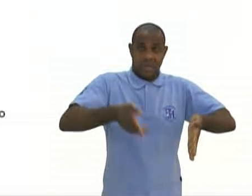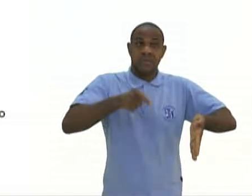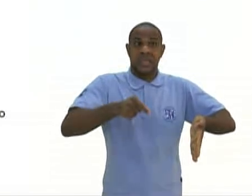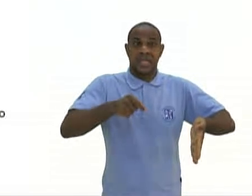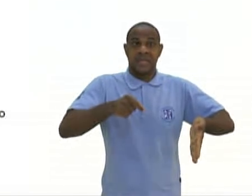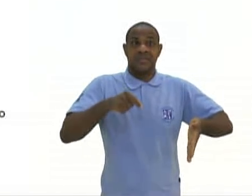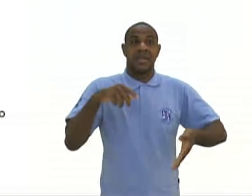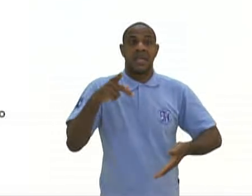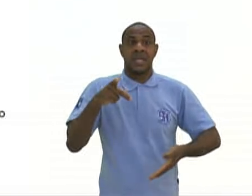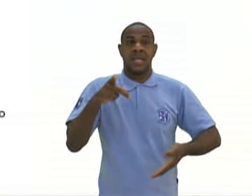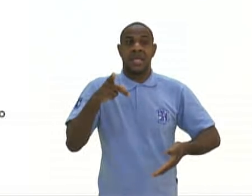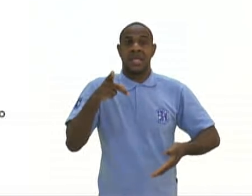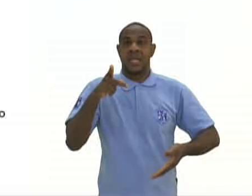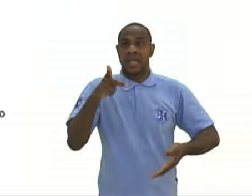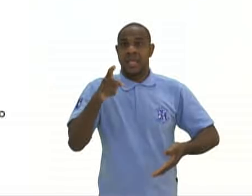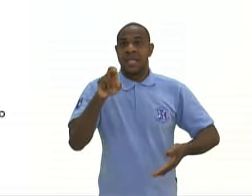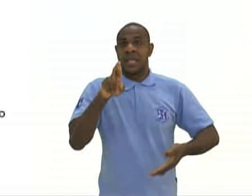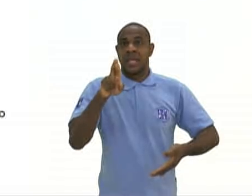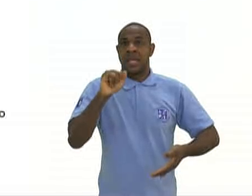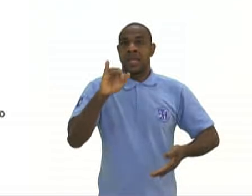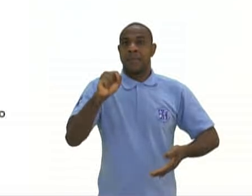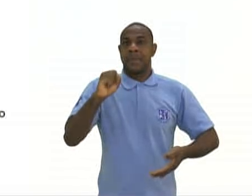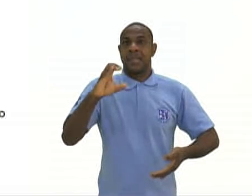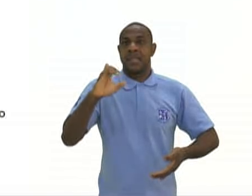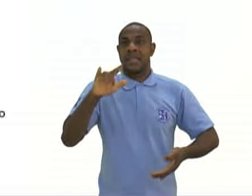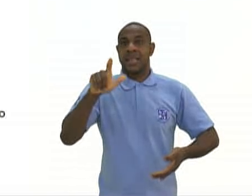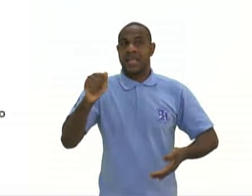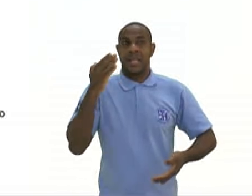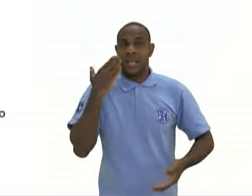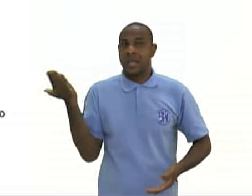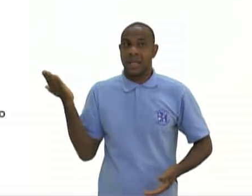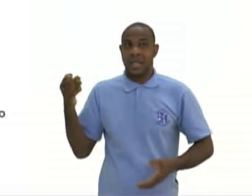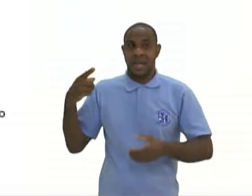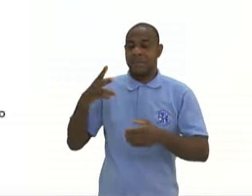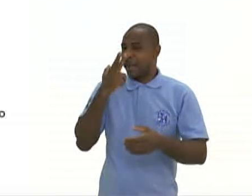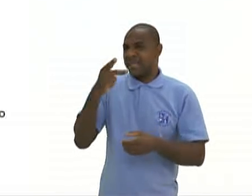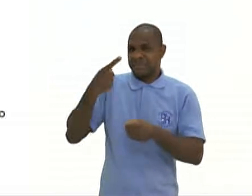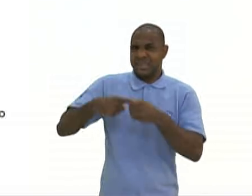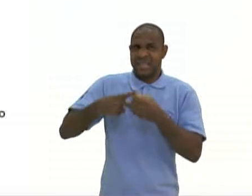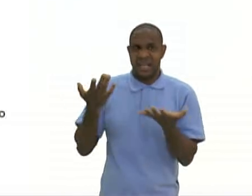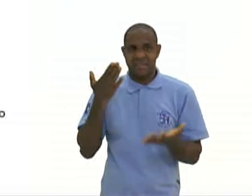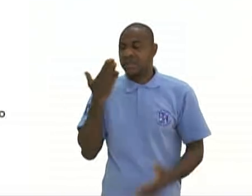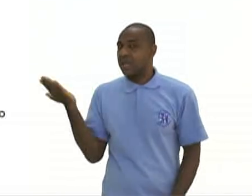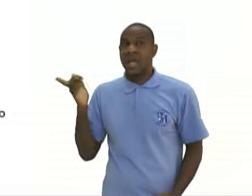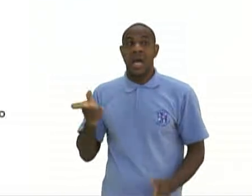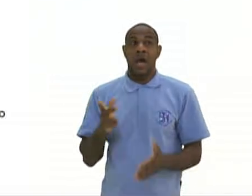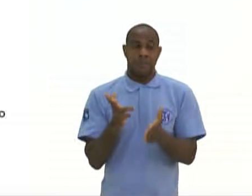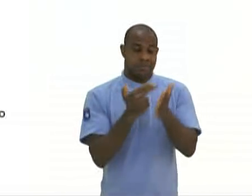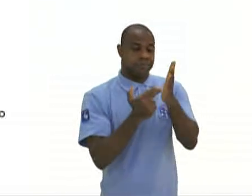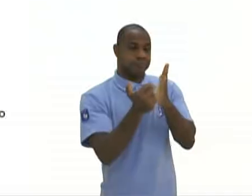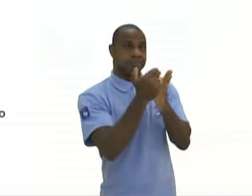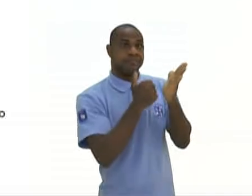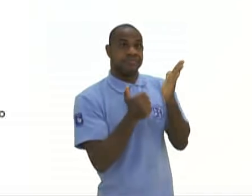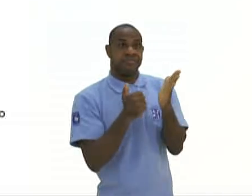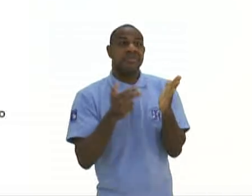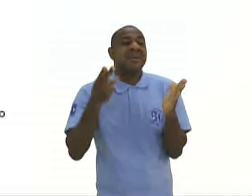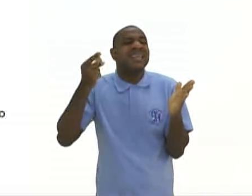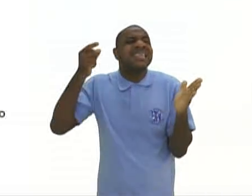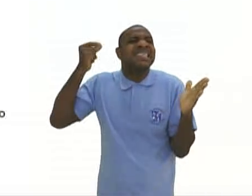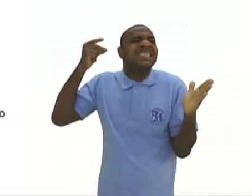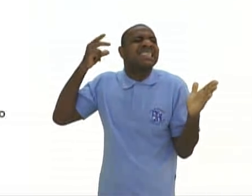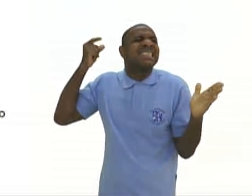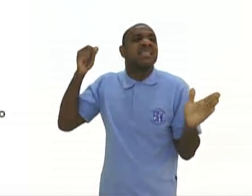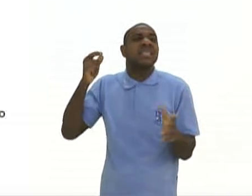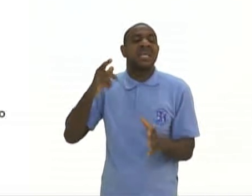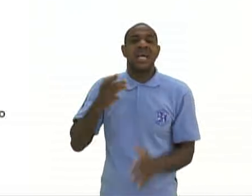ok? Ficava no Império Romano, é uma catacumba romana, e ela é considerada uma das imagens mais antigas de Maria,